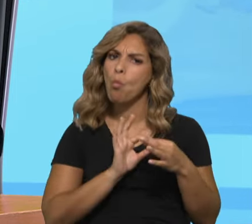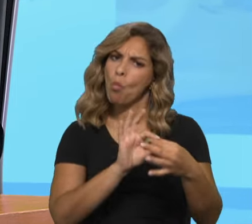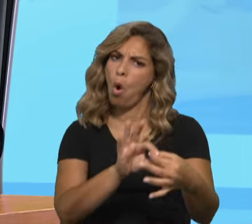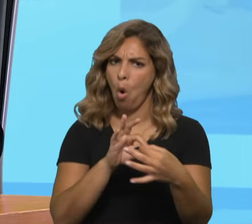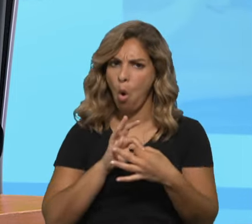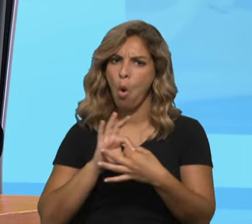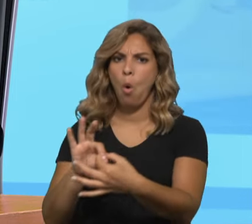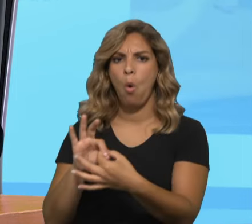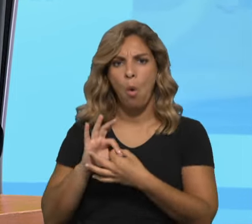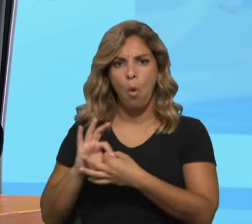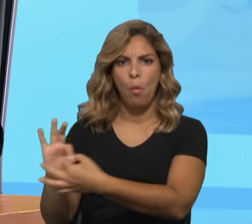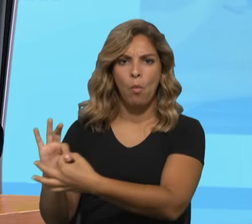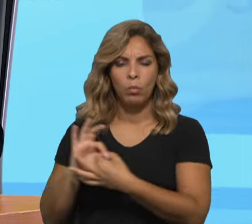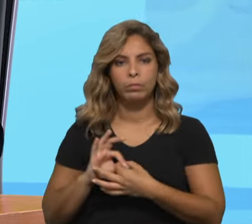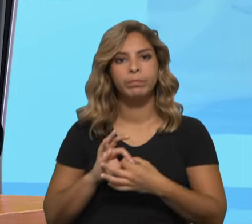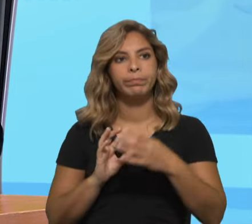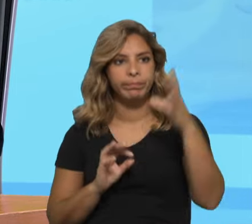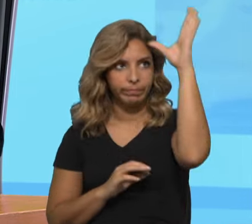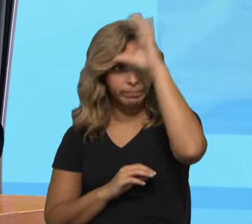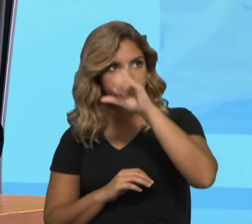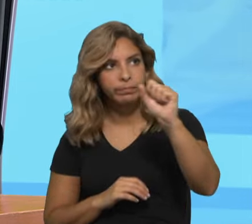tecido social seja um tecido